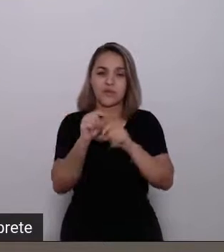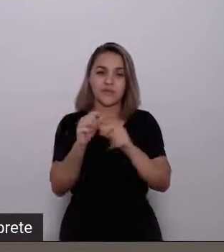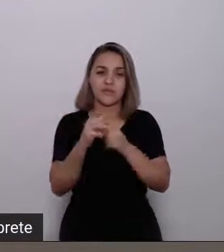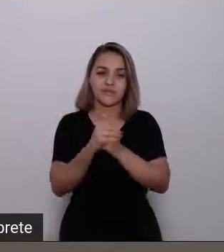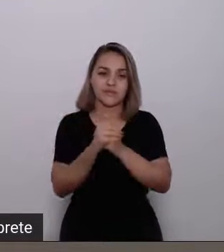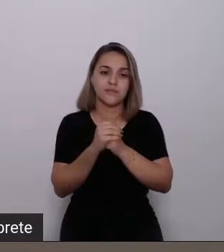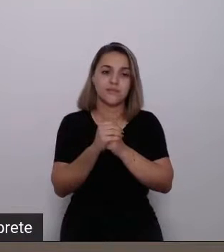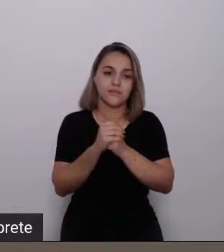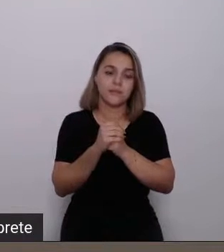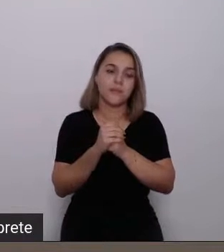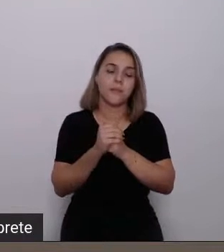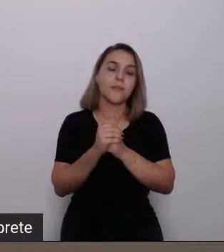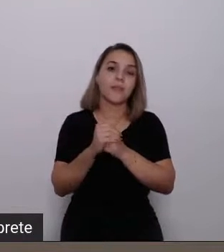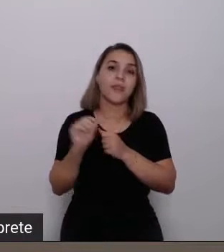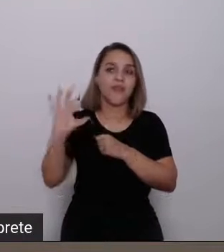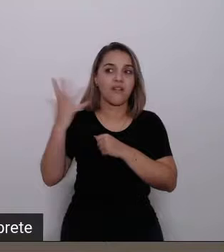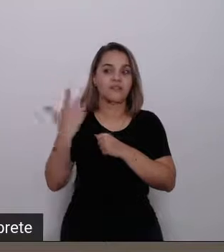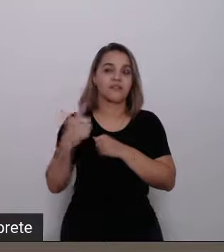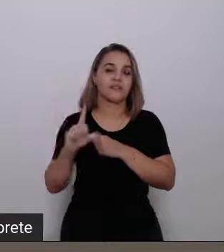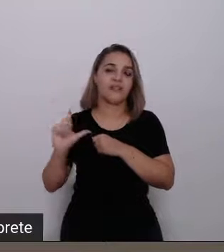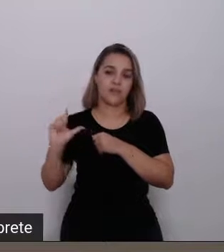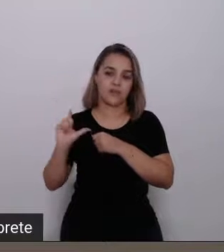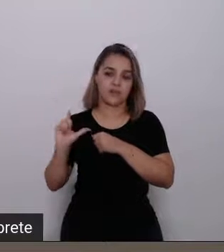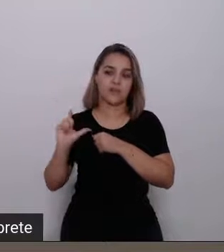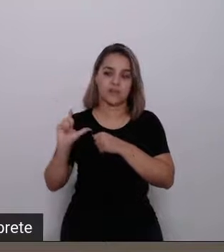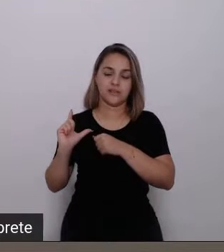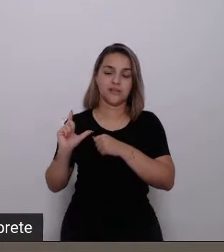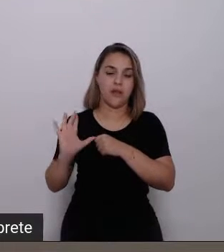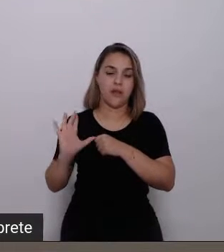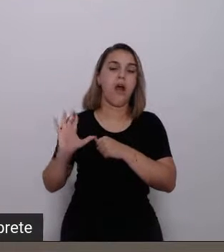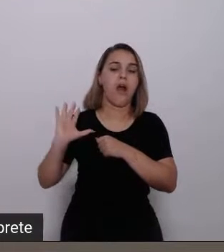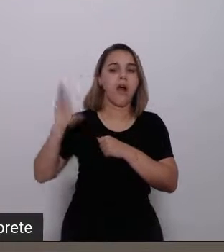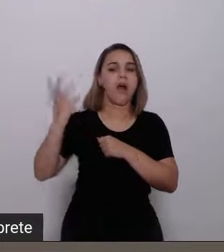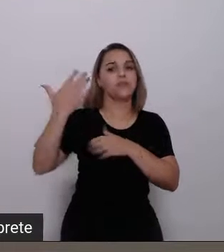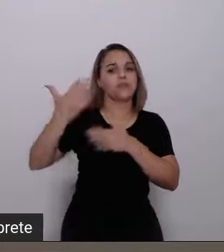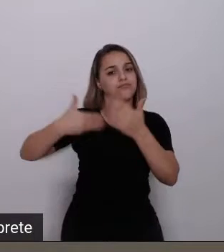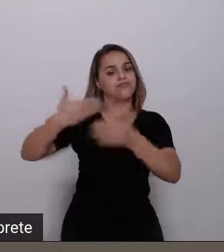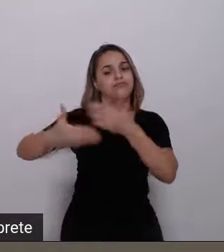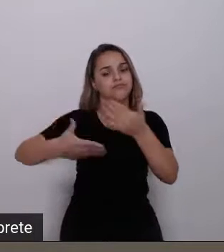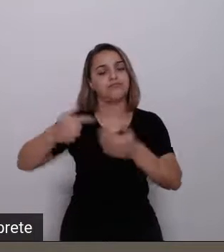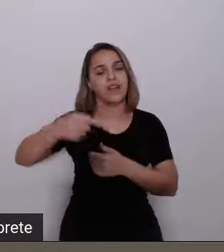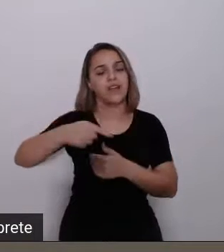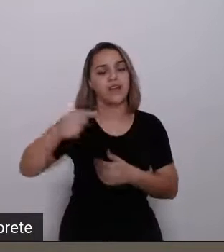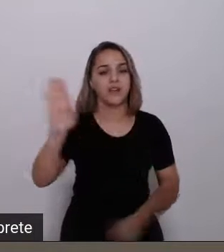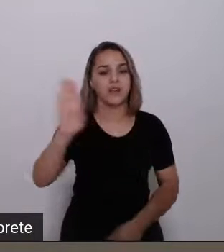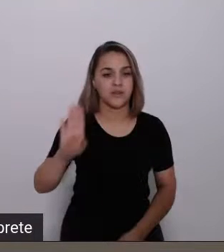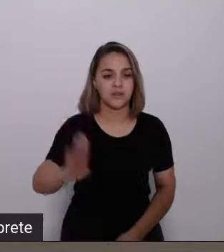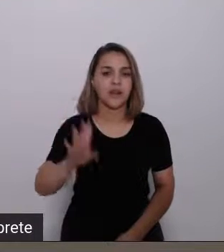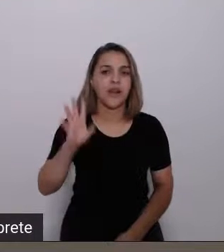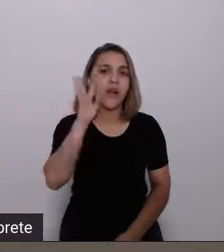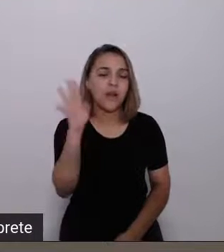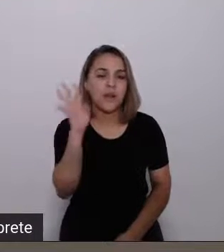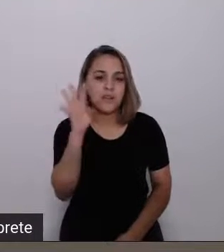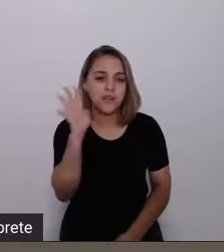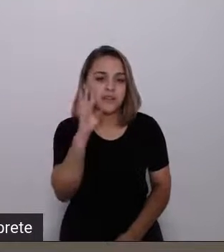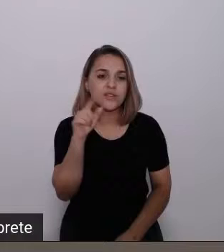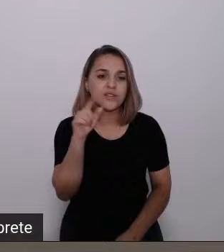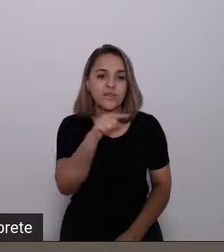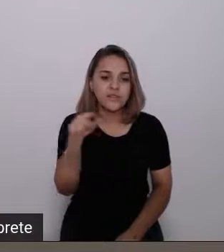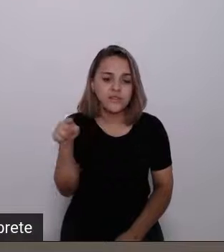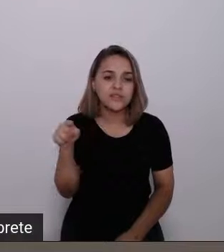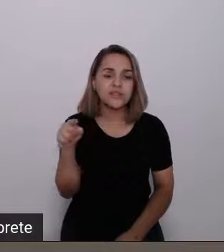acontecia anteriormente, é uma coisa bastante recorrente no Brasil, né? Imagino, você mesmo traçou um paralelo aí com